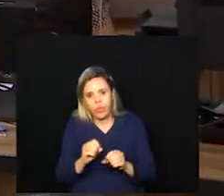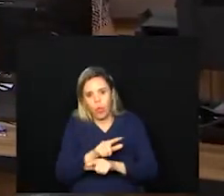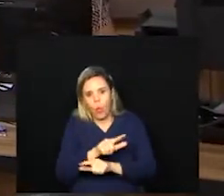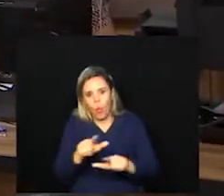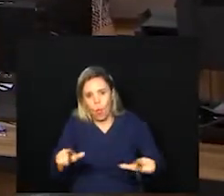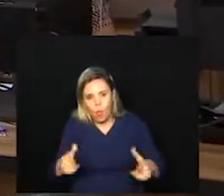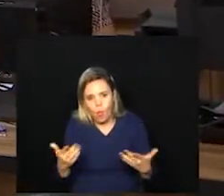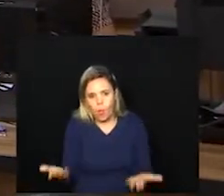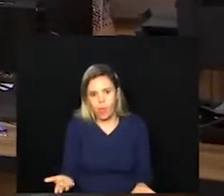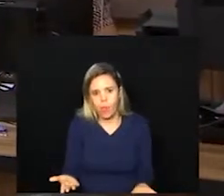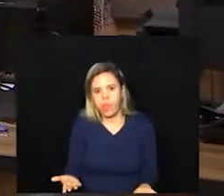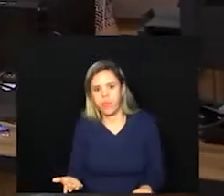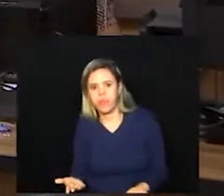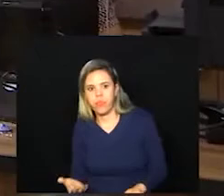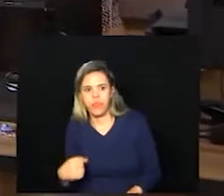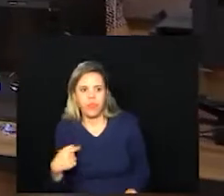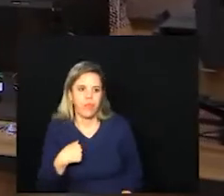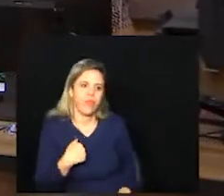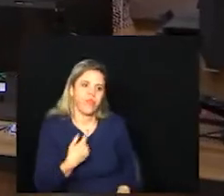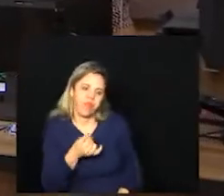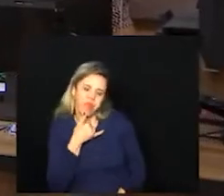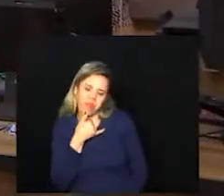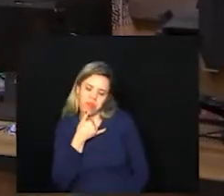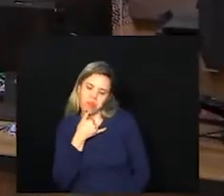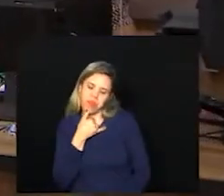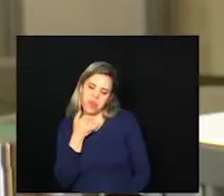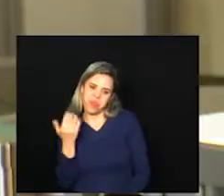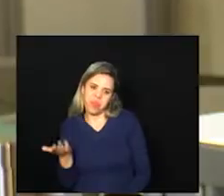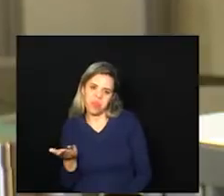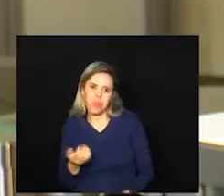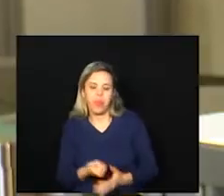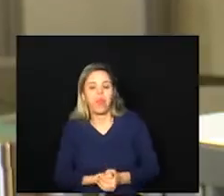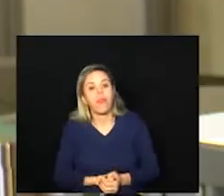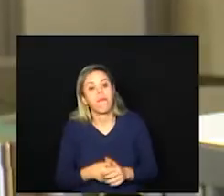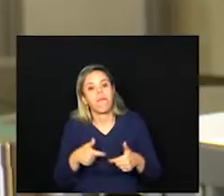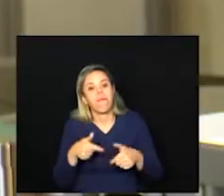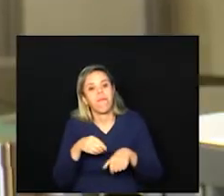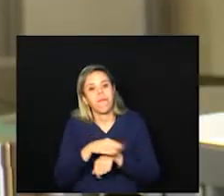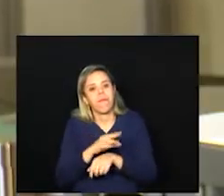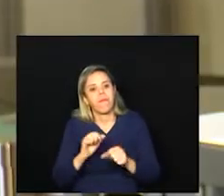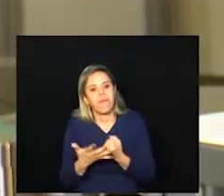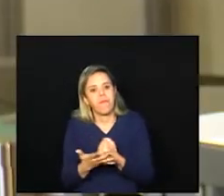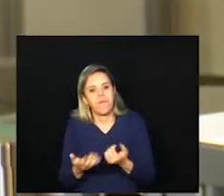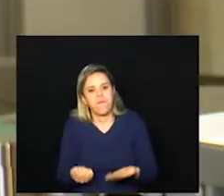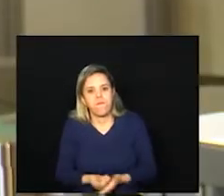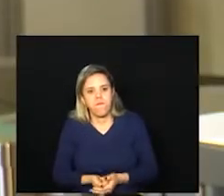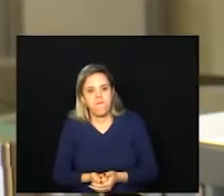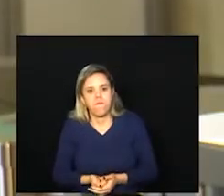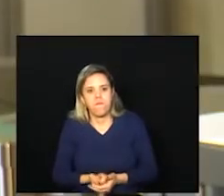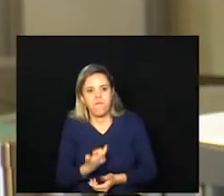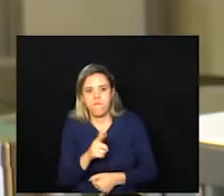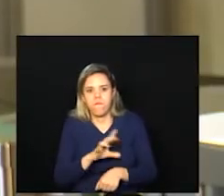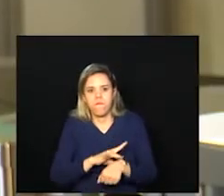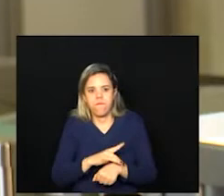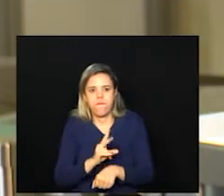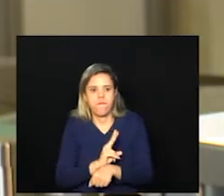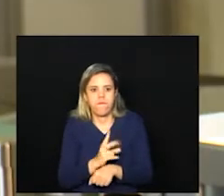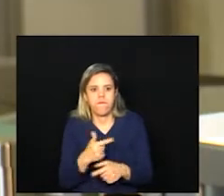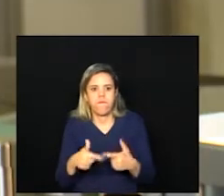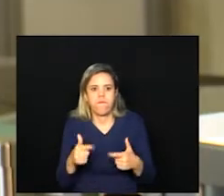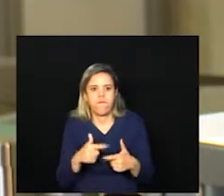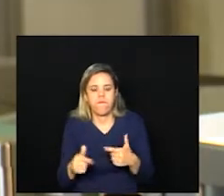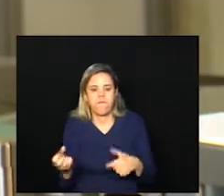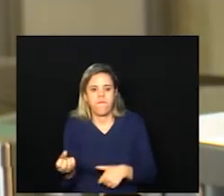vazio, o que nos deixa assim um pouco triste, né? Reflexos da pandemia e da insegurança causada por